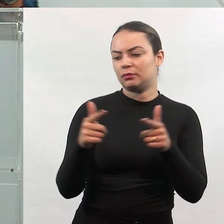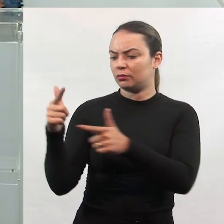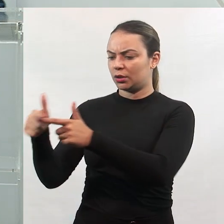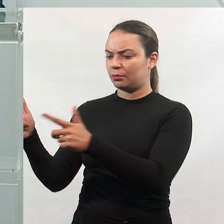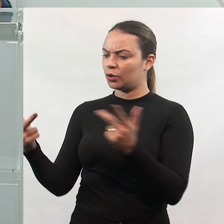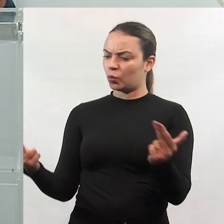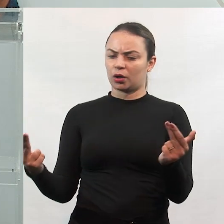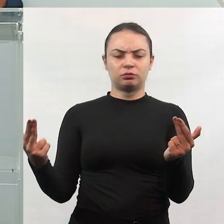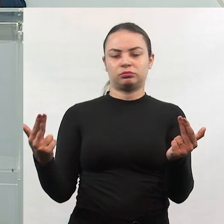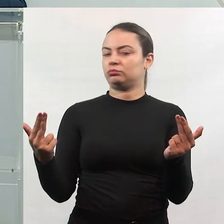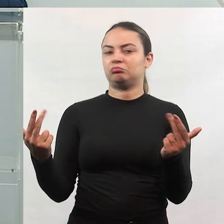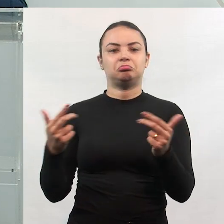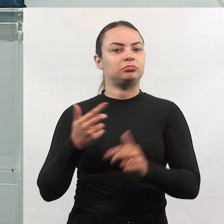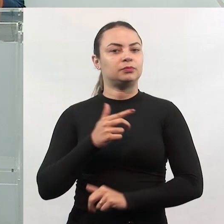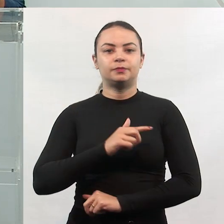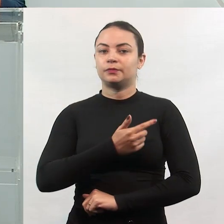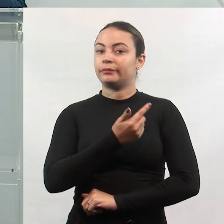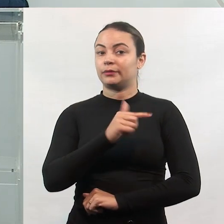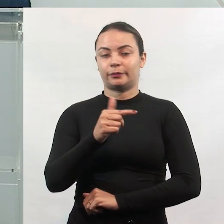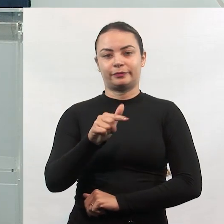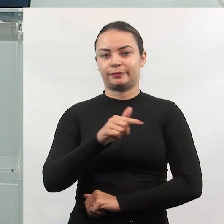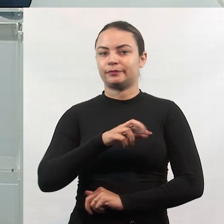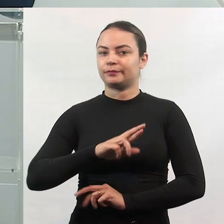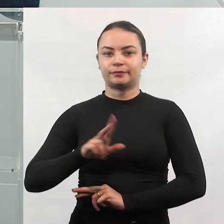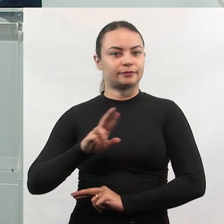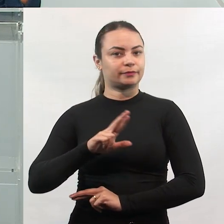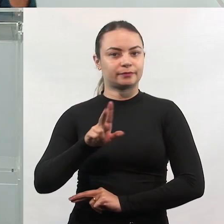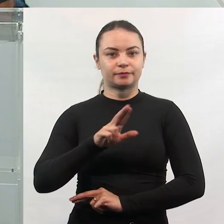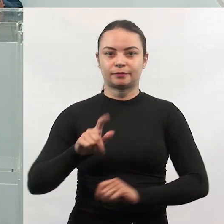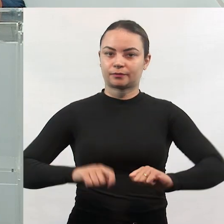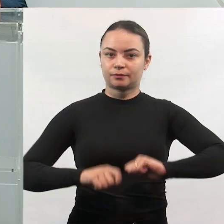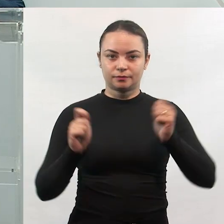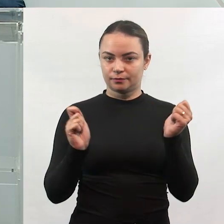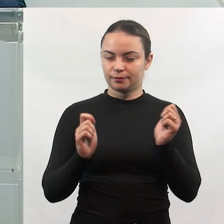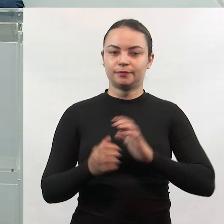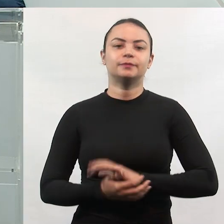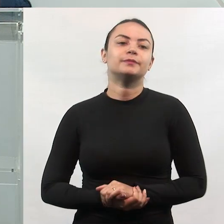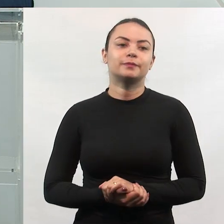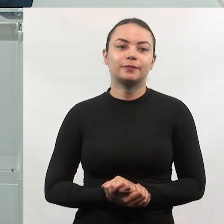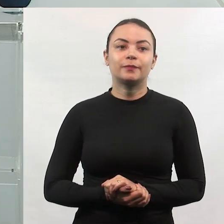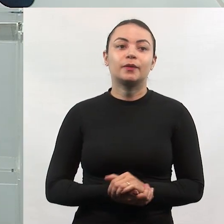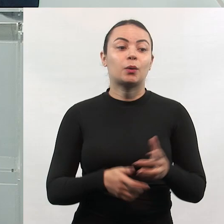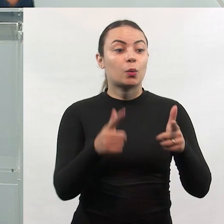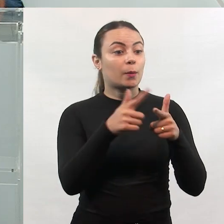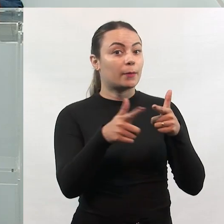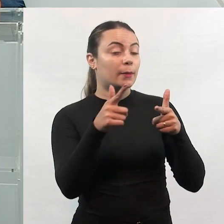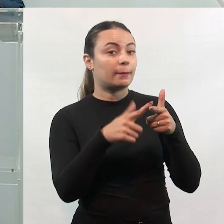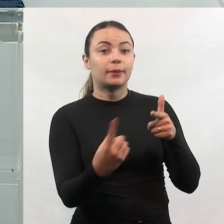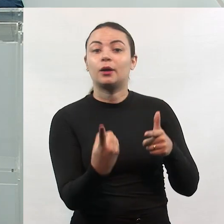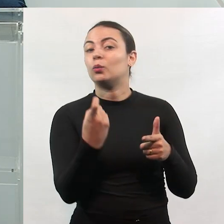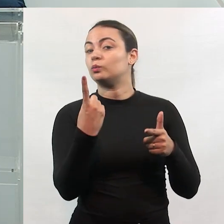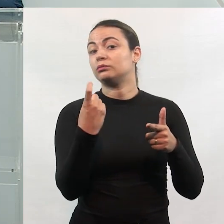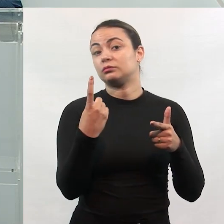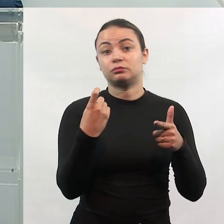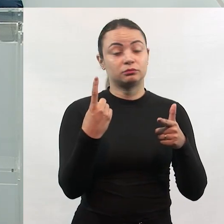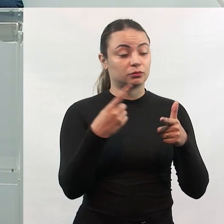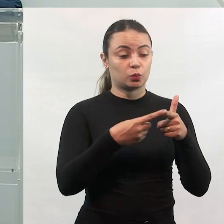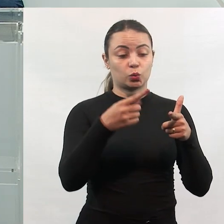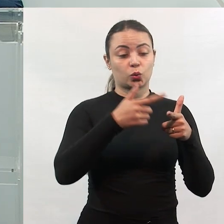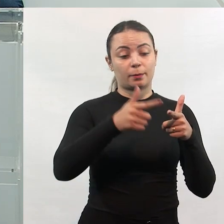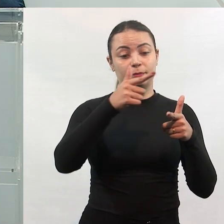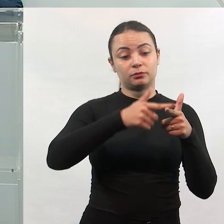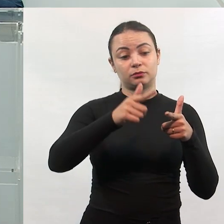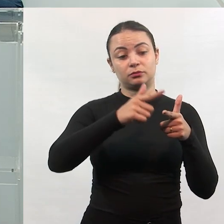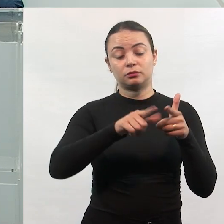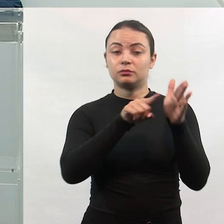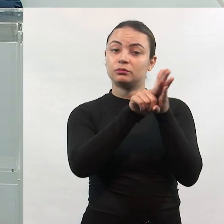um objeto de pesquisa, muitas vezes, ele é de proporções maiores, né? Ele é um todo, né? E aí, nesse